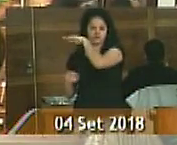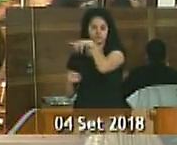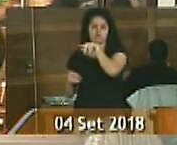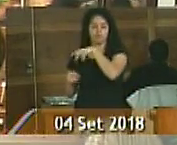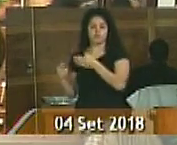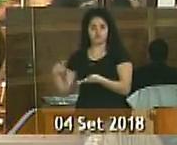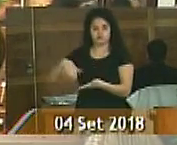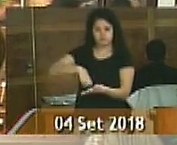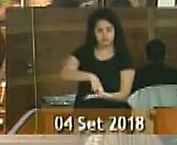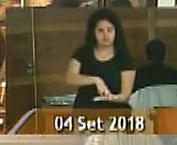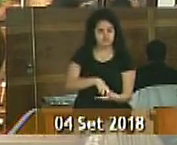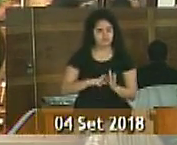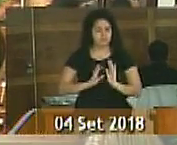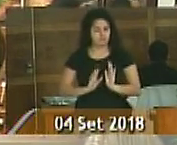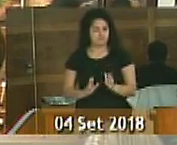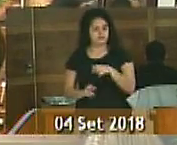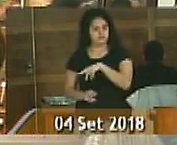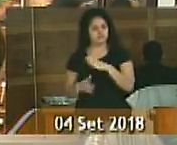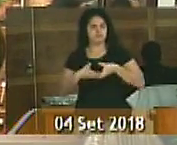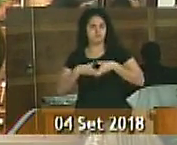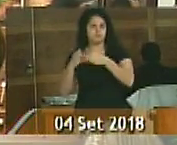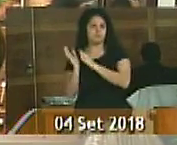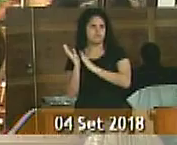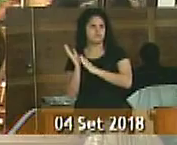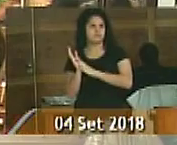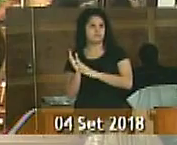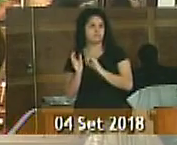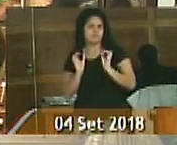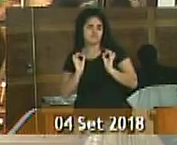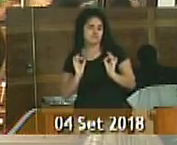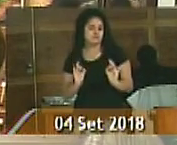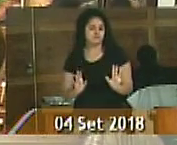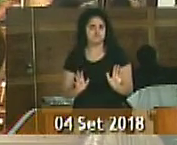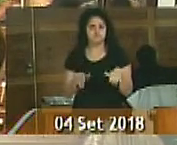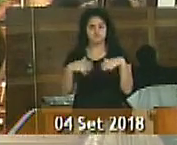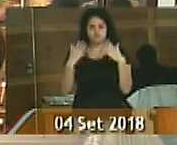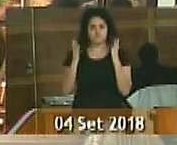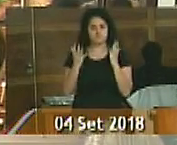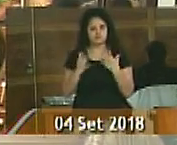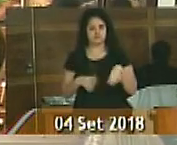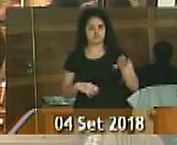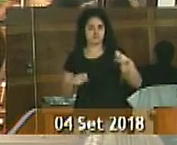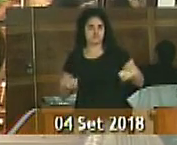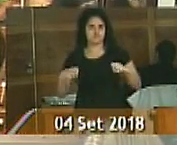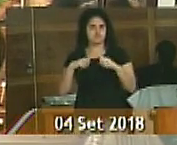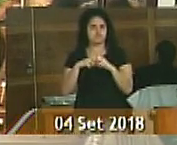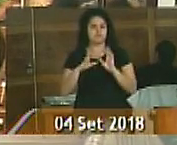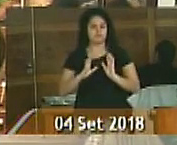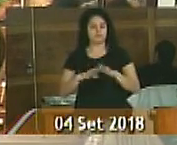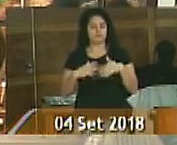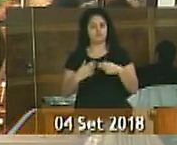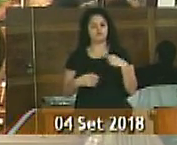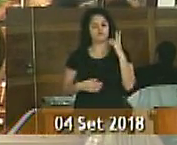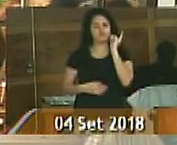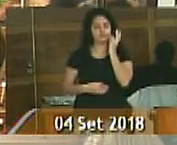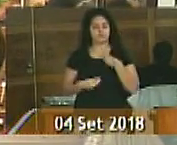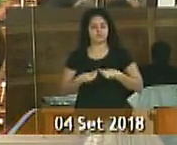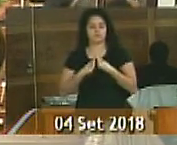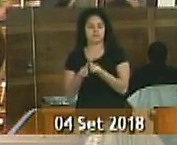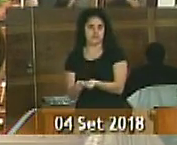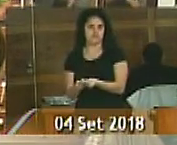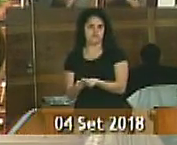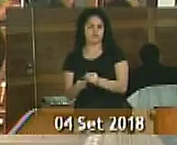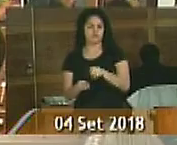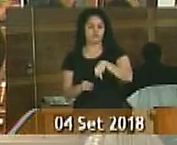para baixo. Mas essa moção é uma singela homenagem da casa, mas que quando um vereador dá e os